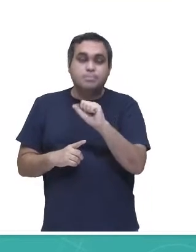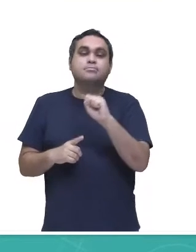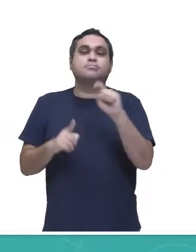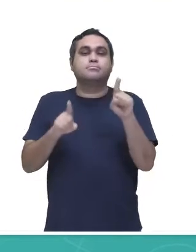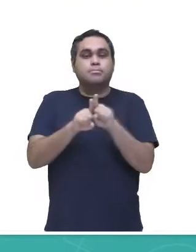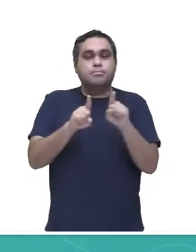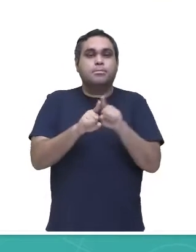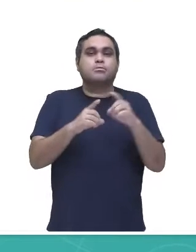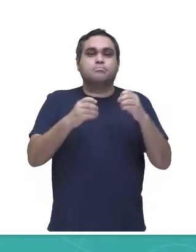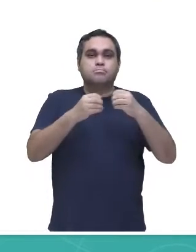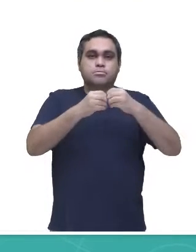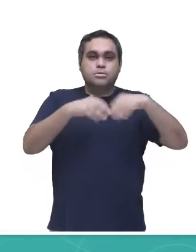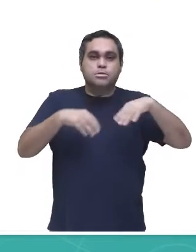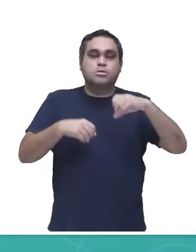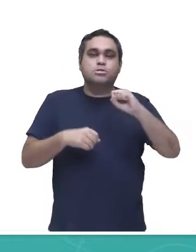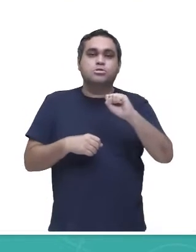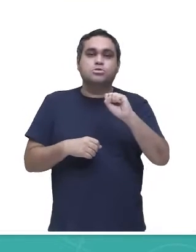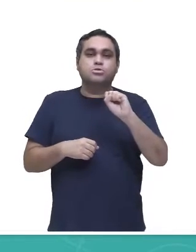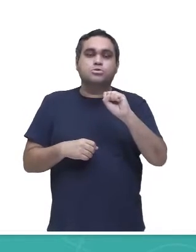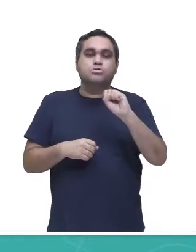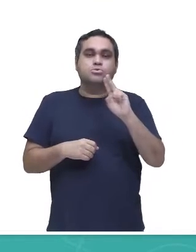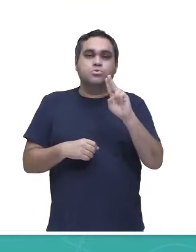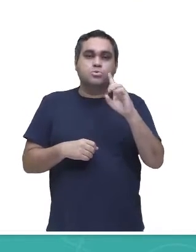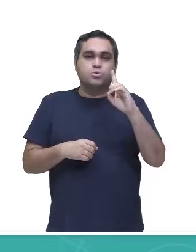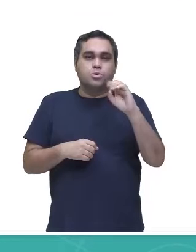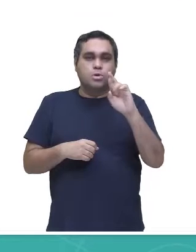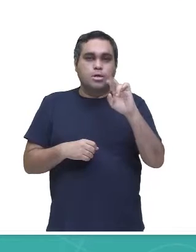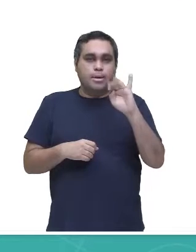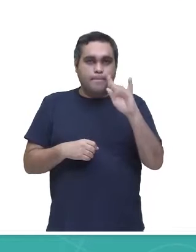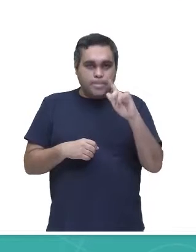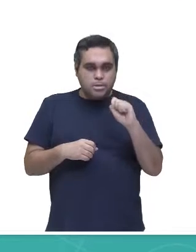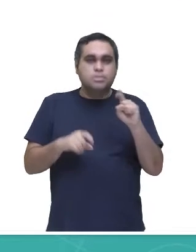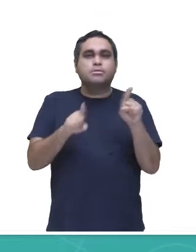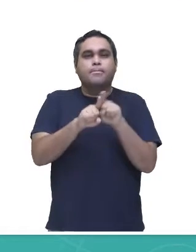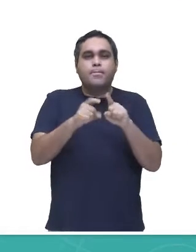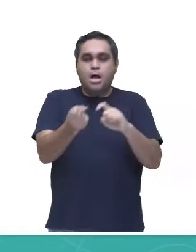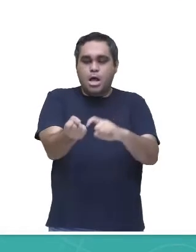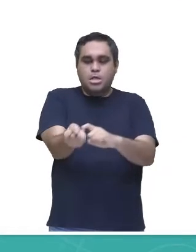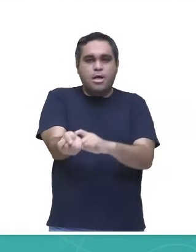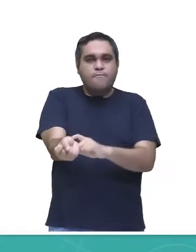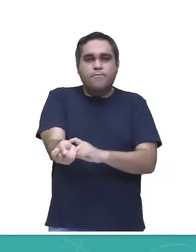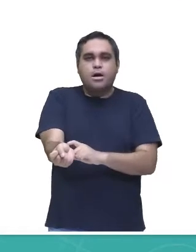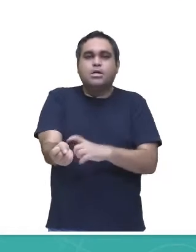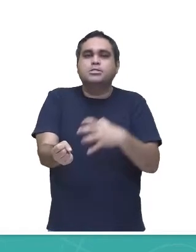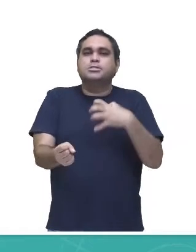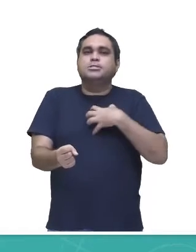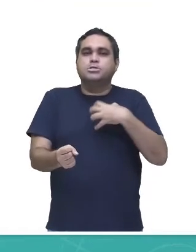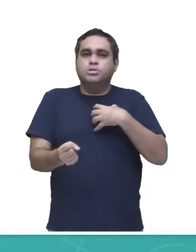de terminações nervosas, que nos permitem sentir as mais diferentes sensações.